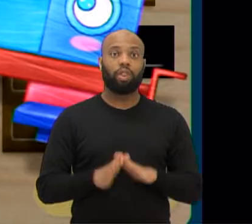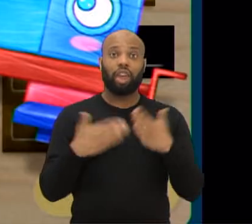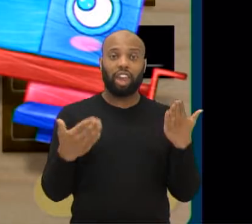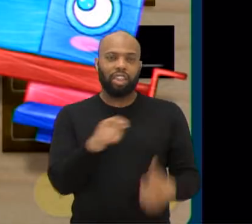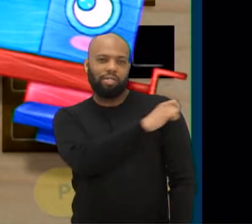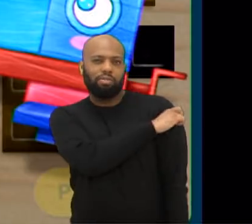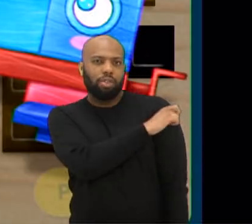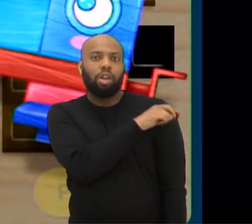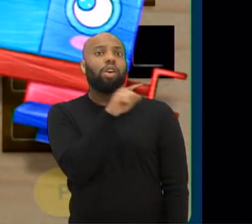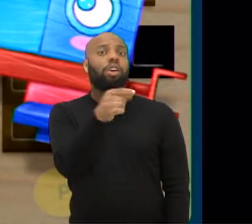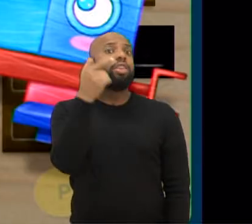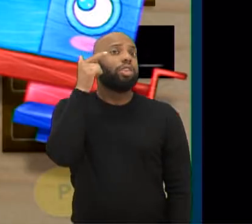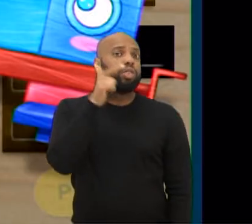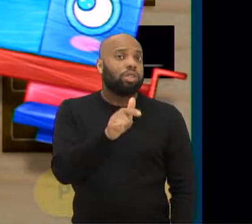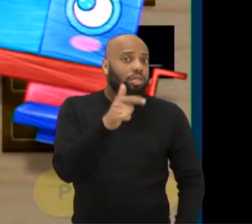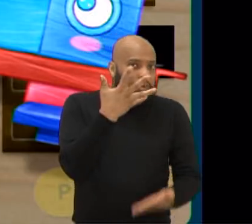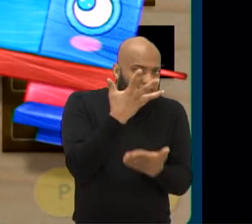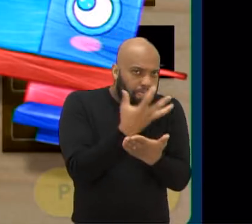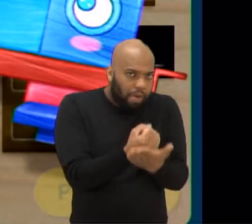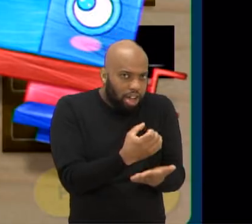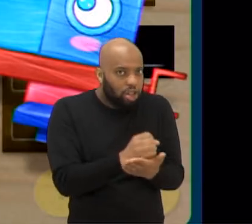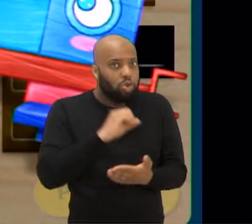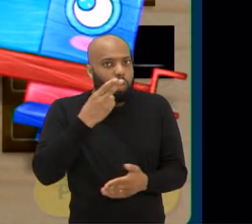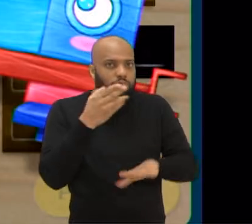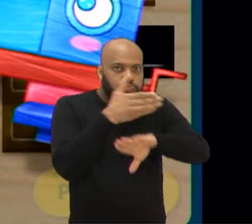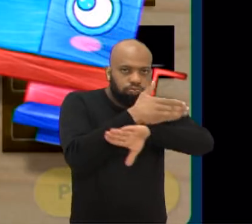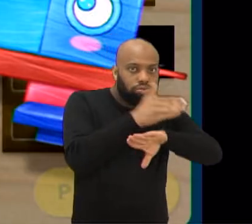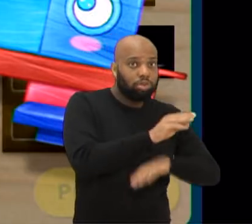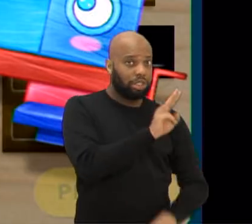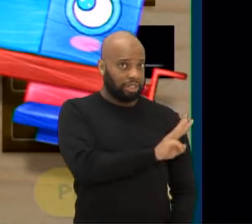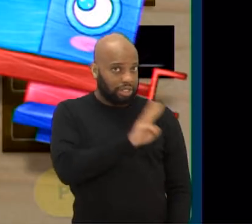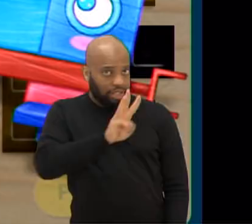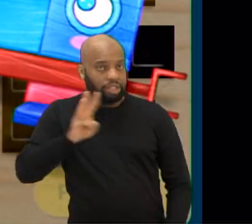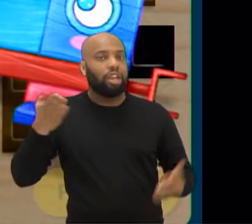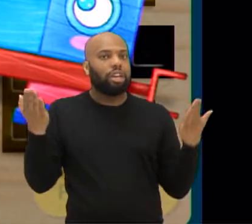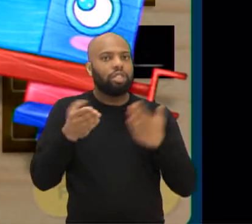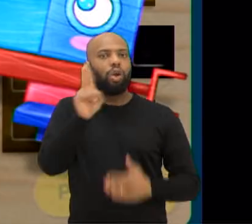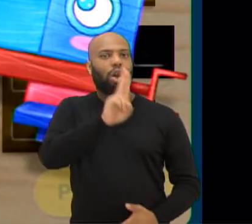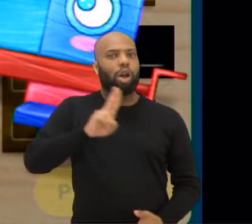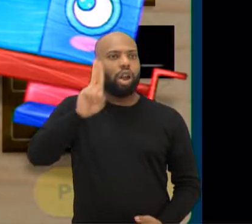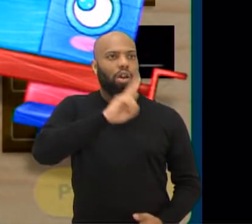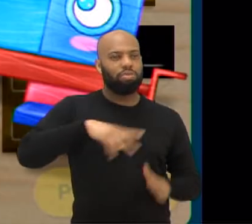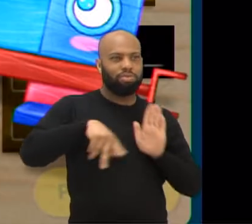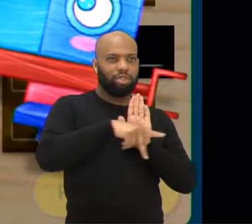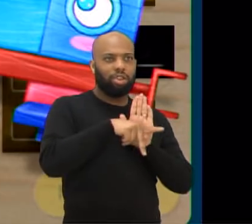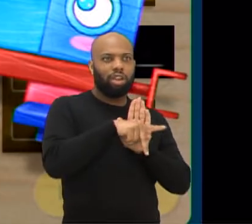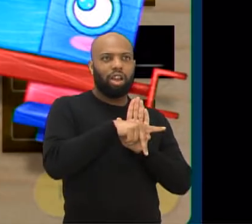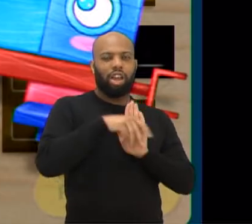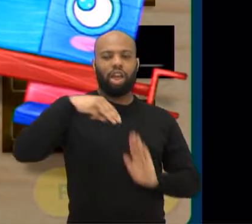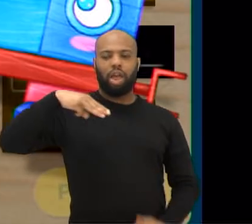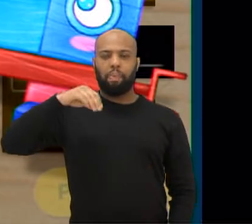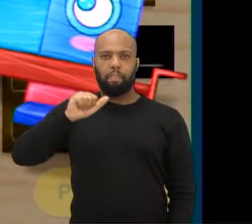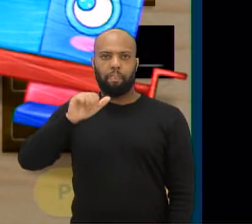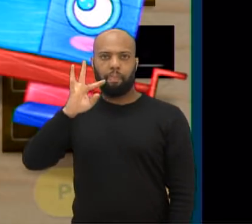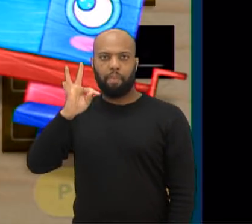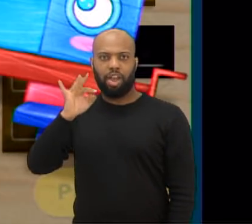Então, alunos, conseguiram baixar ou acessar o site ali para que a gente possa utilizar o Matific? Veja